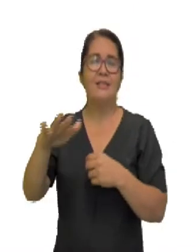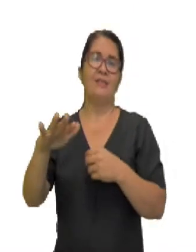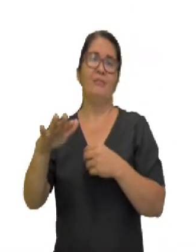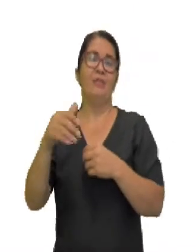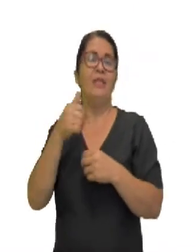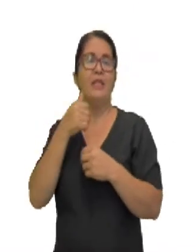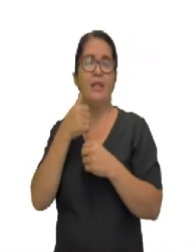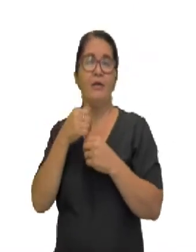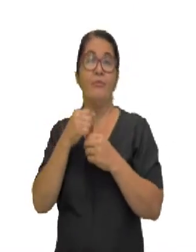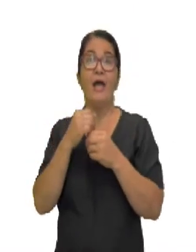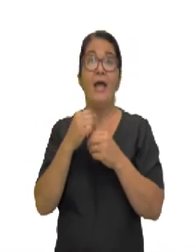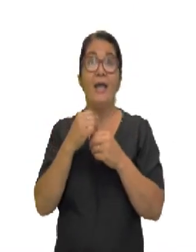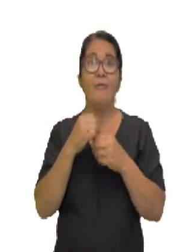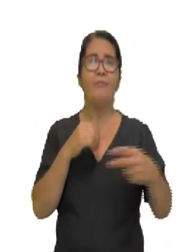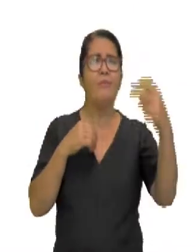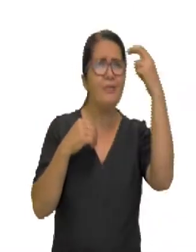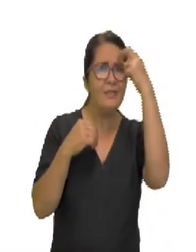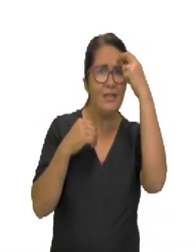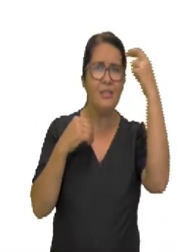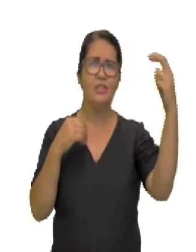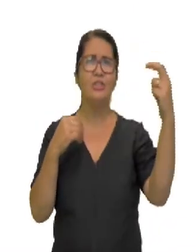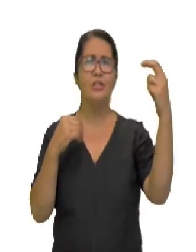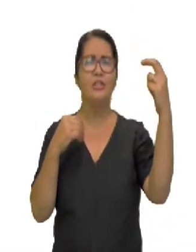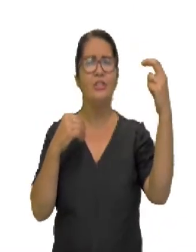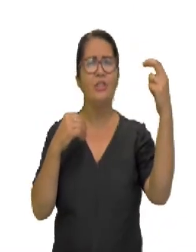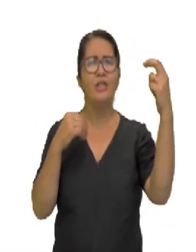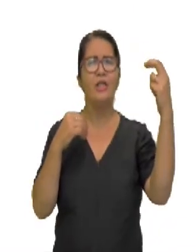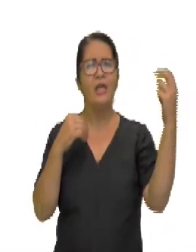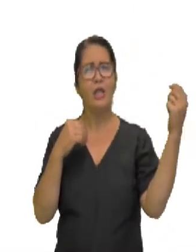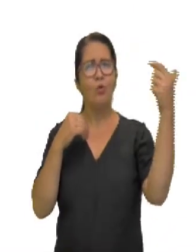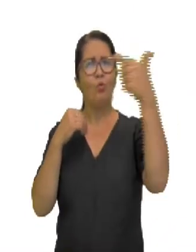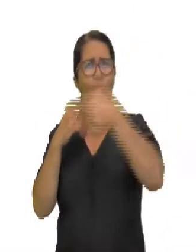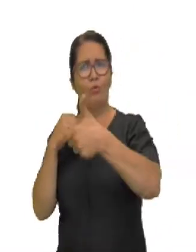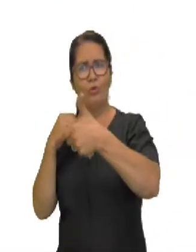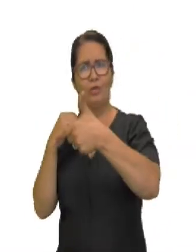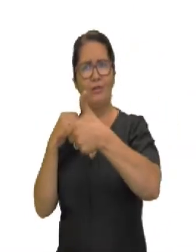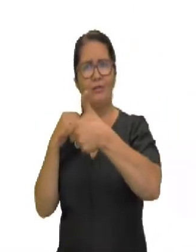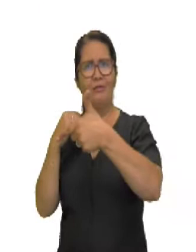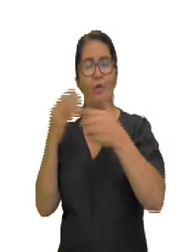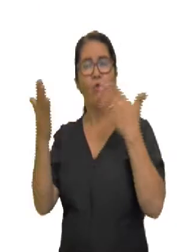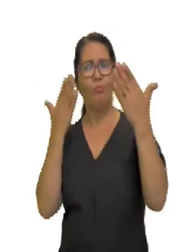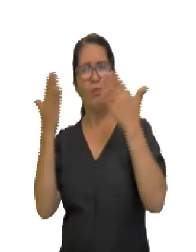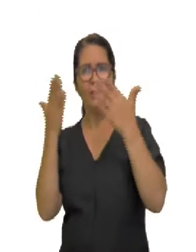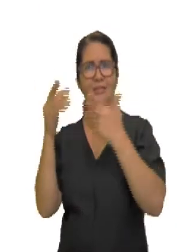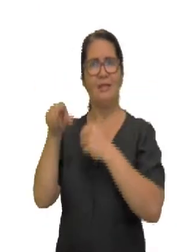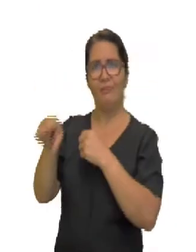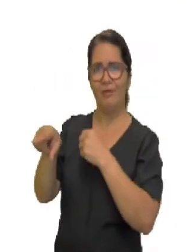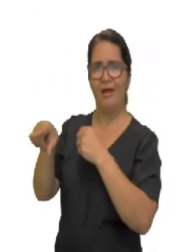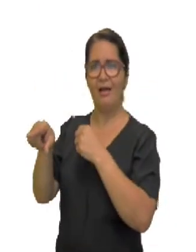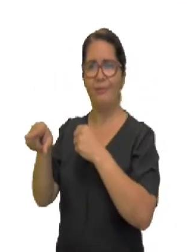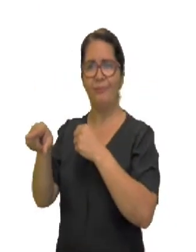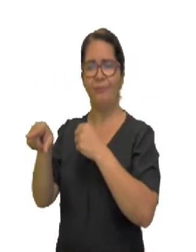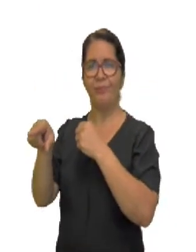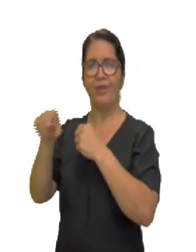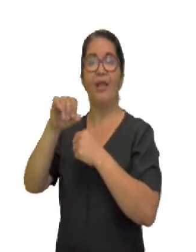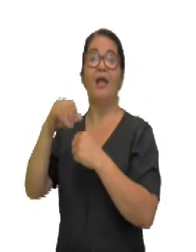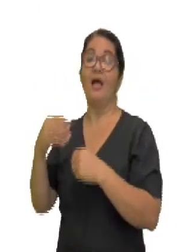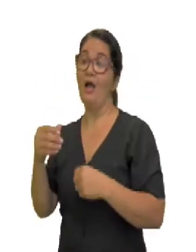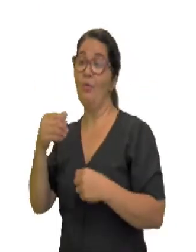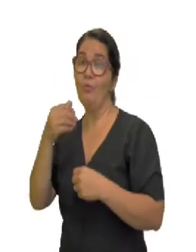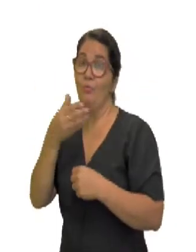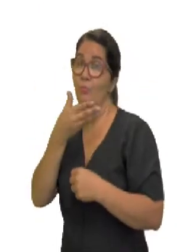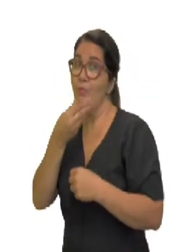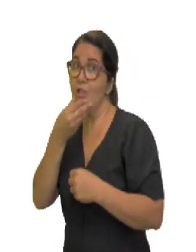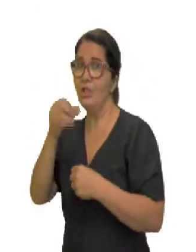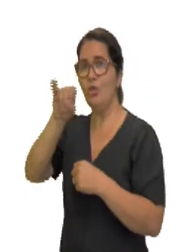quanto João. Olha, observem. Nós temos aqui uma comparação, não é mesmo? Temos uma